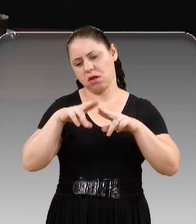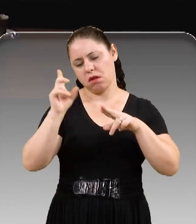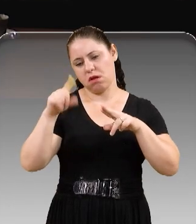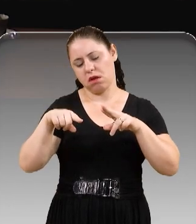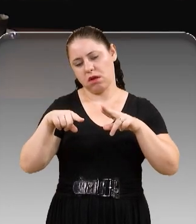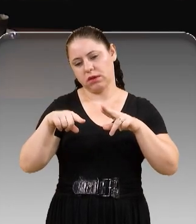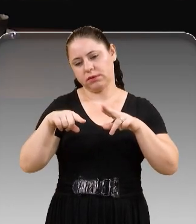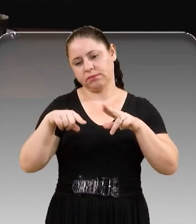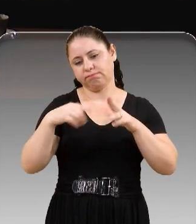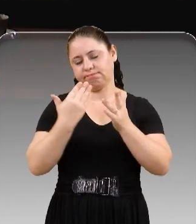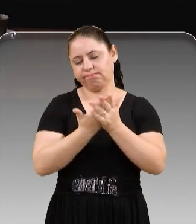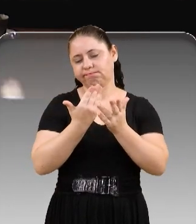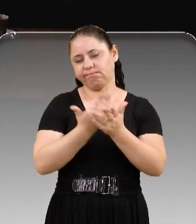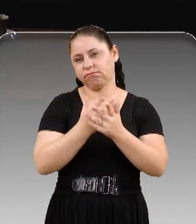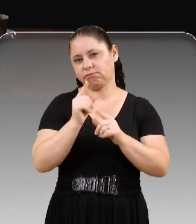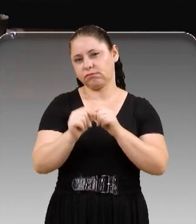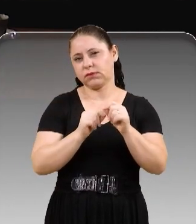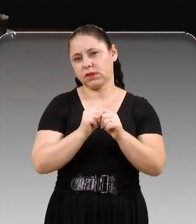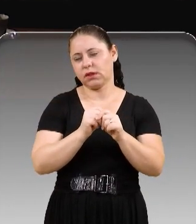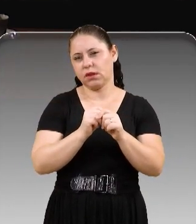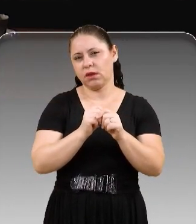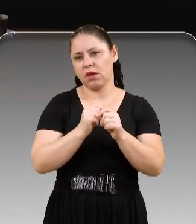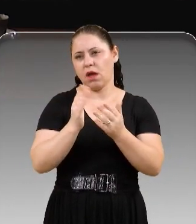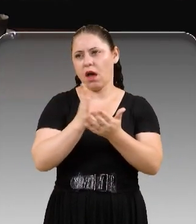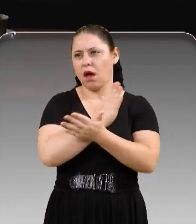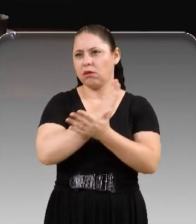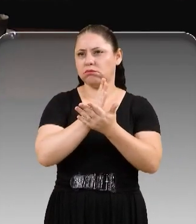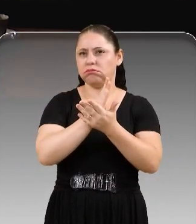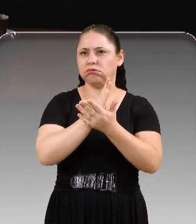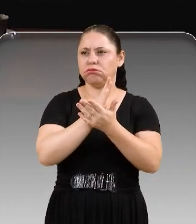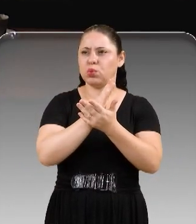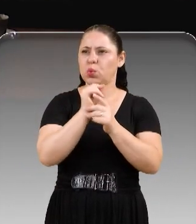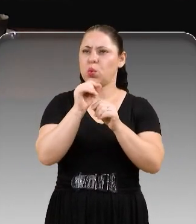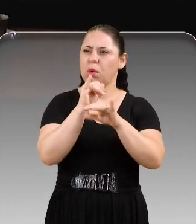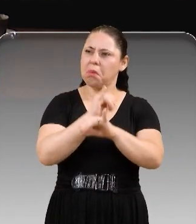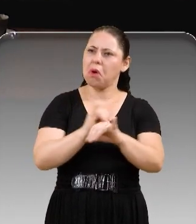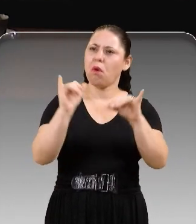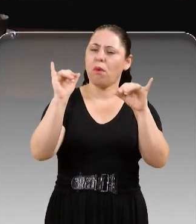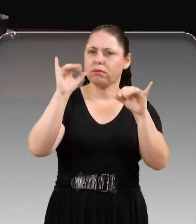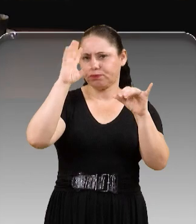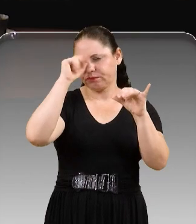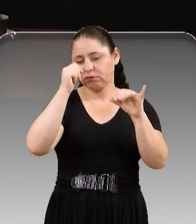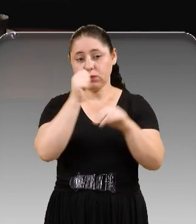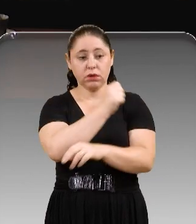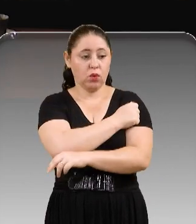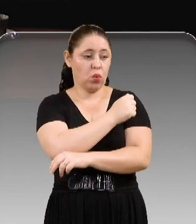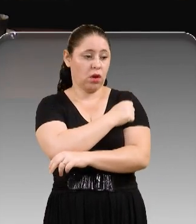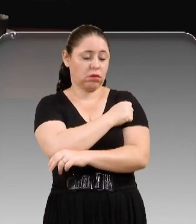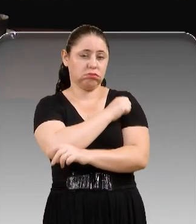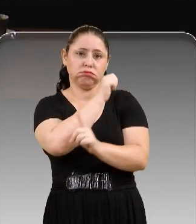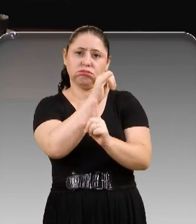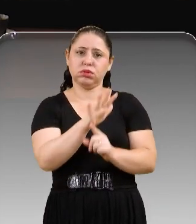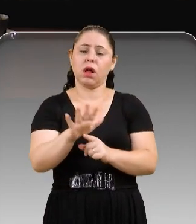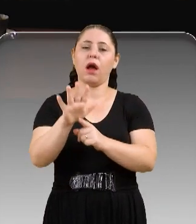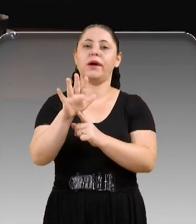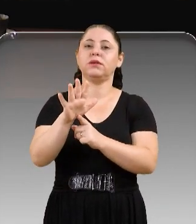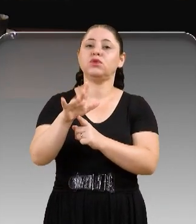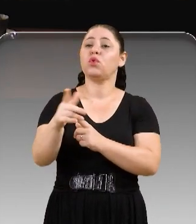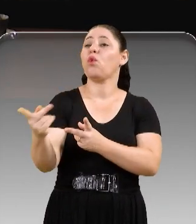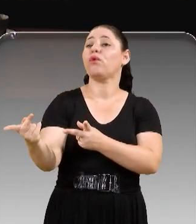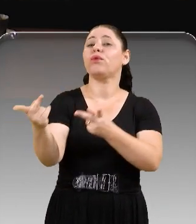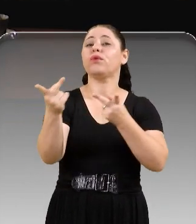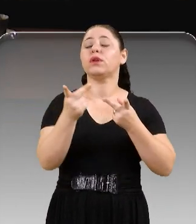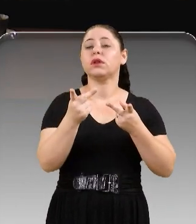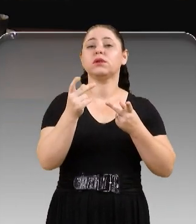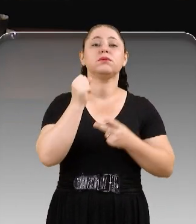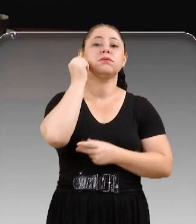né, essa questão ganhou alguma repercussão, né, por parte desses alunos, e eu acabei sendo